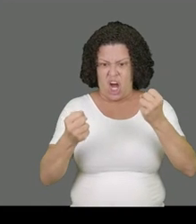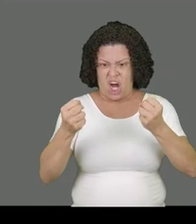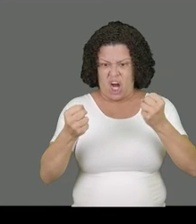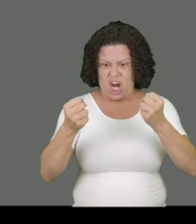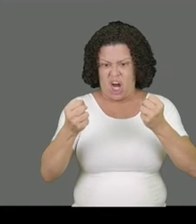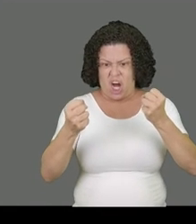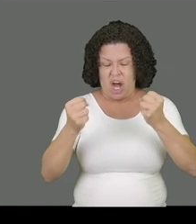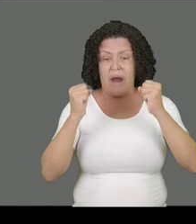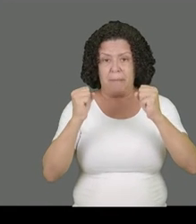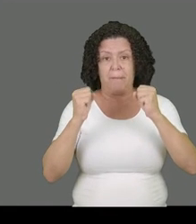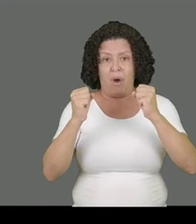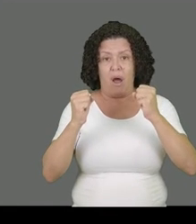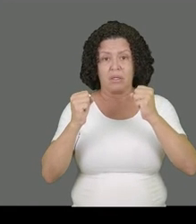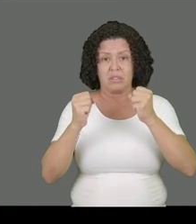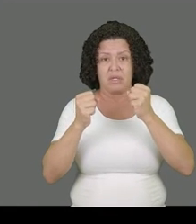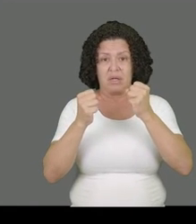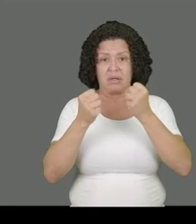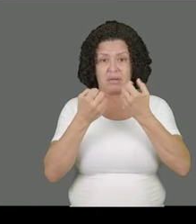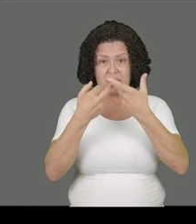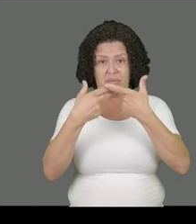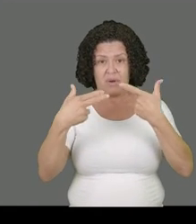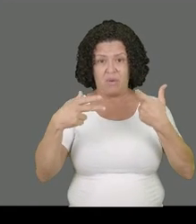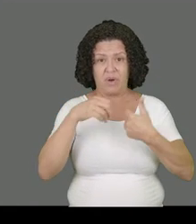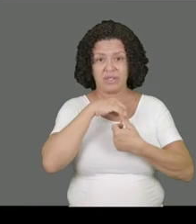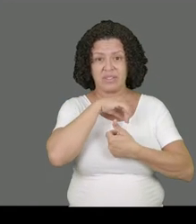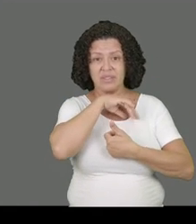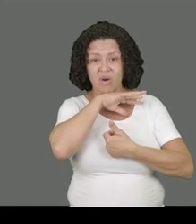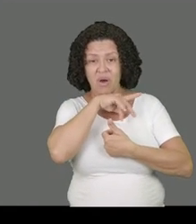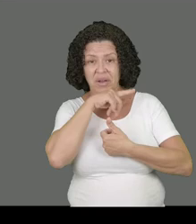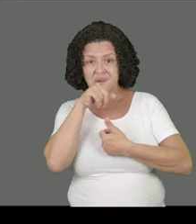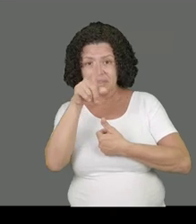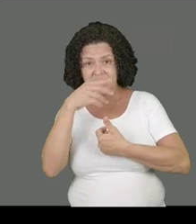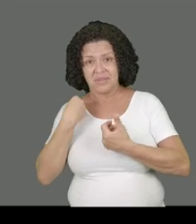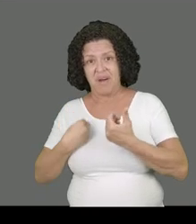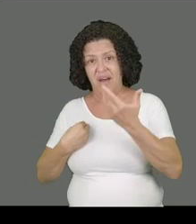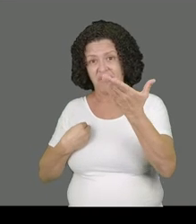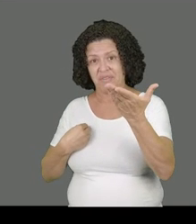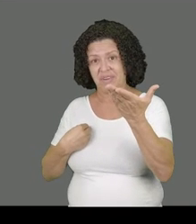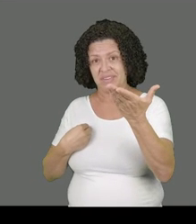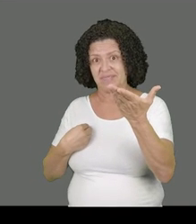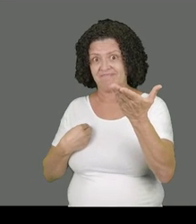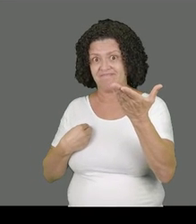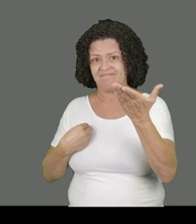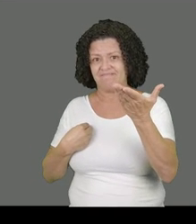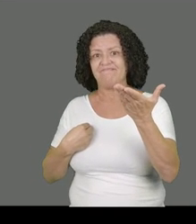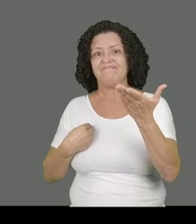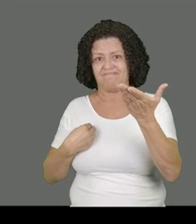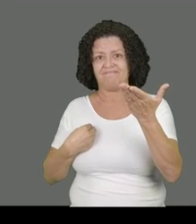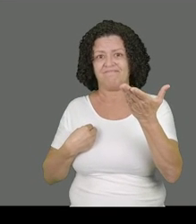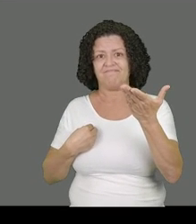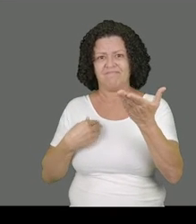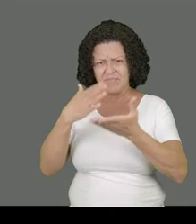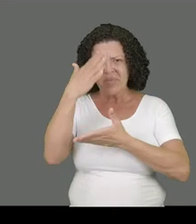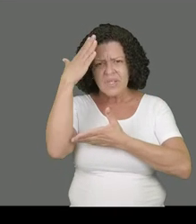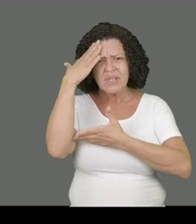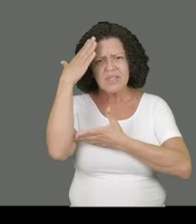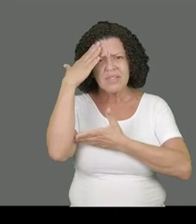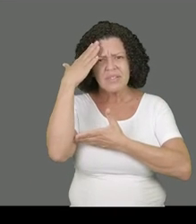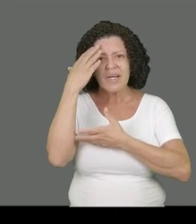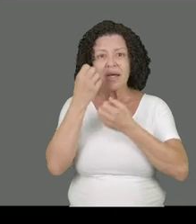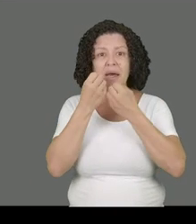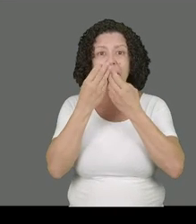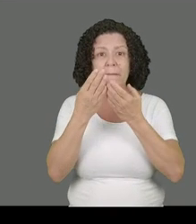potente na nossa mão pode vir a ser instrumento da nossa derrocada, o mais alto,